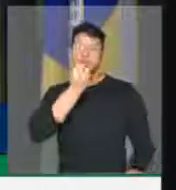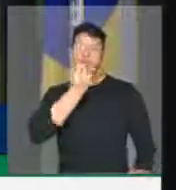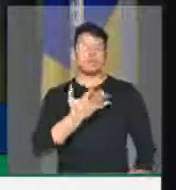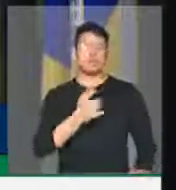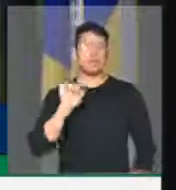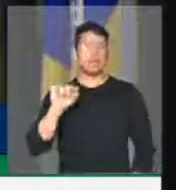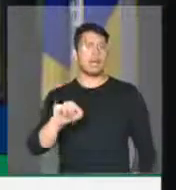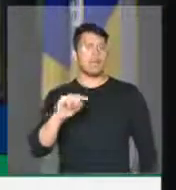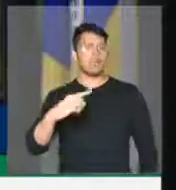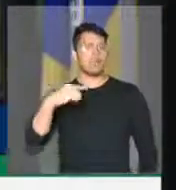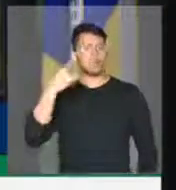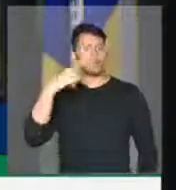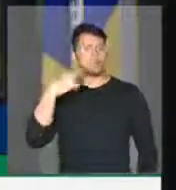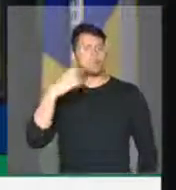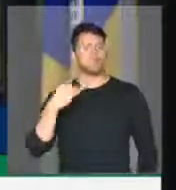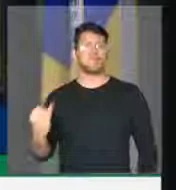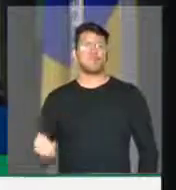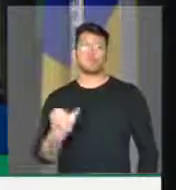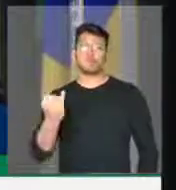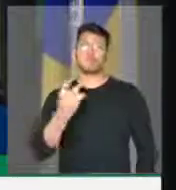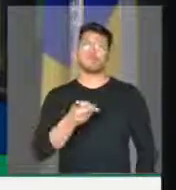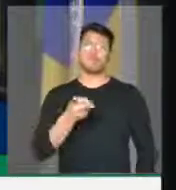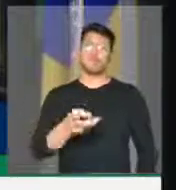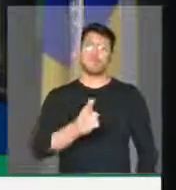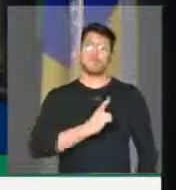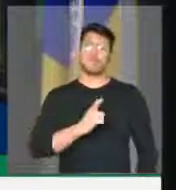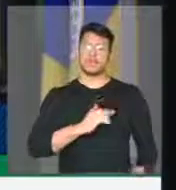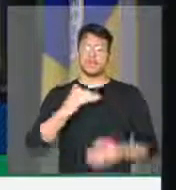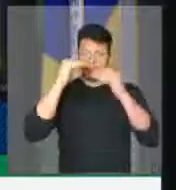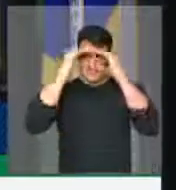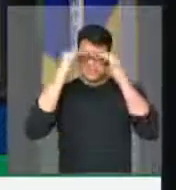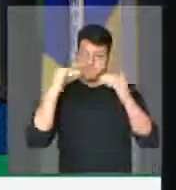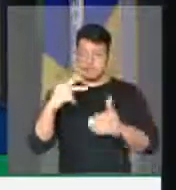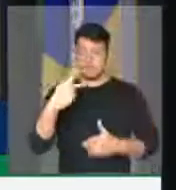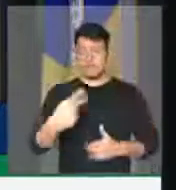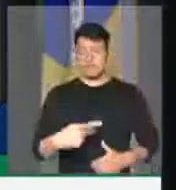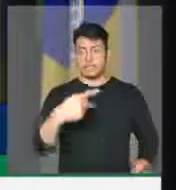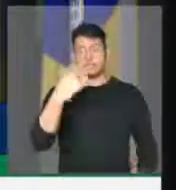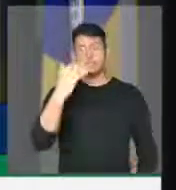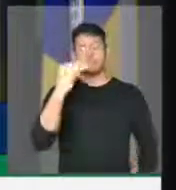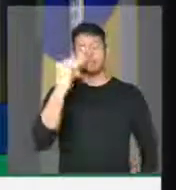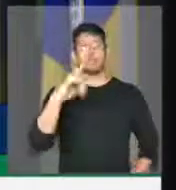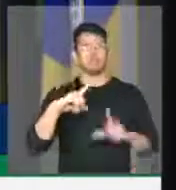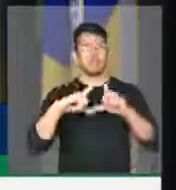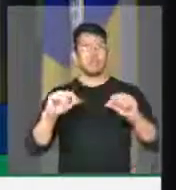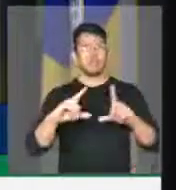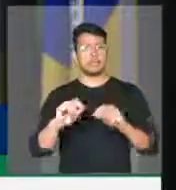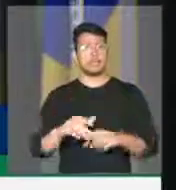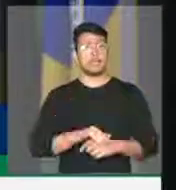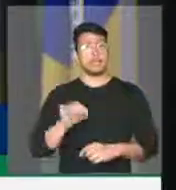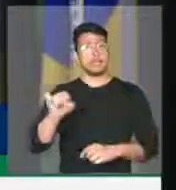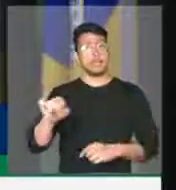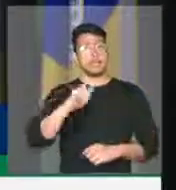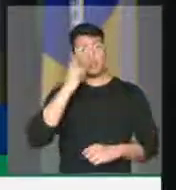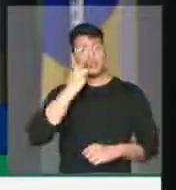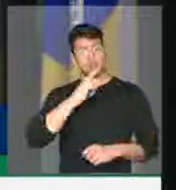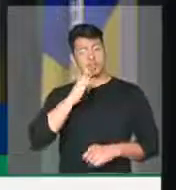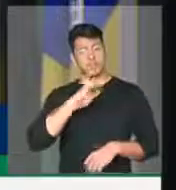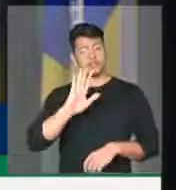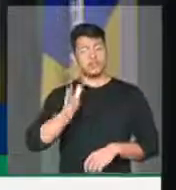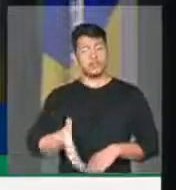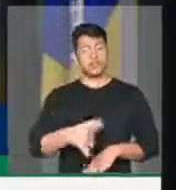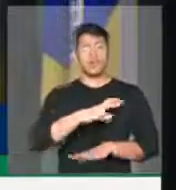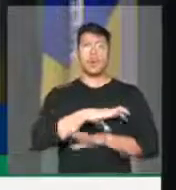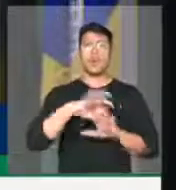brilho possível, respeitadíssima, admirada em Brasília, fez concurso para Procuradoria